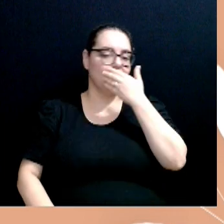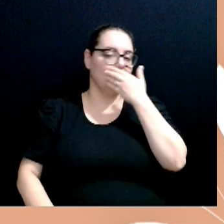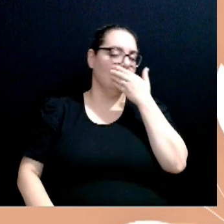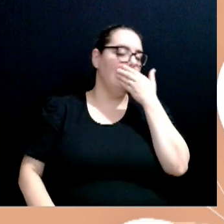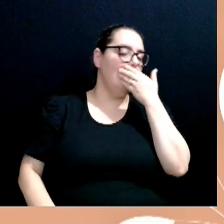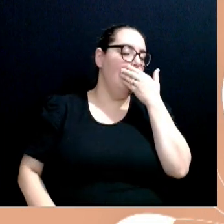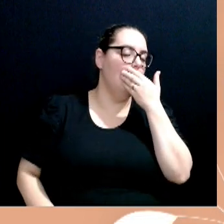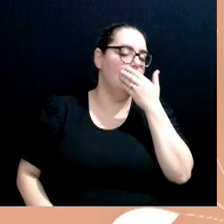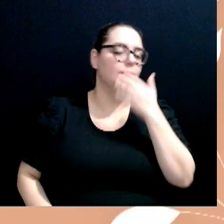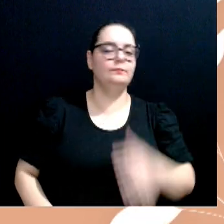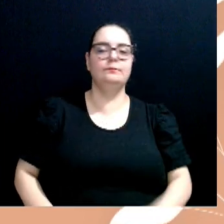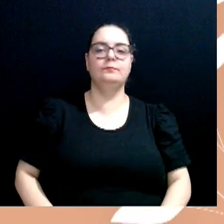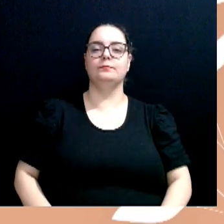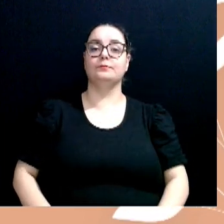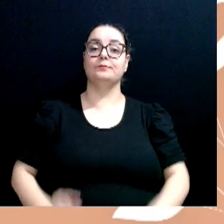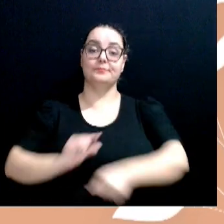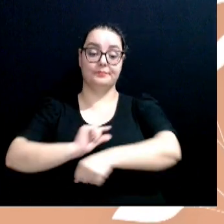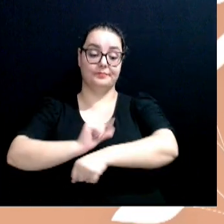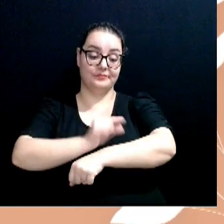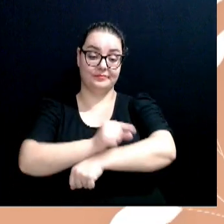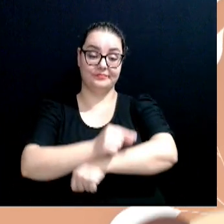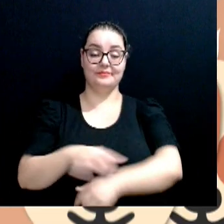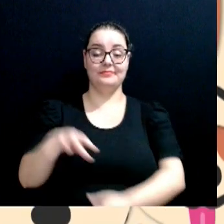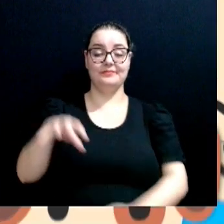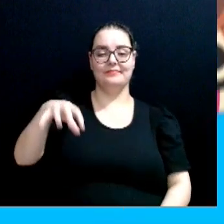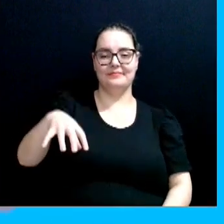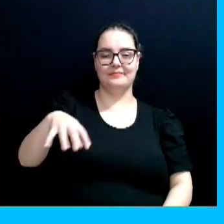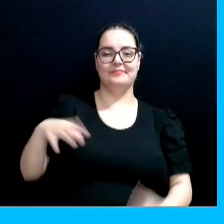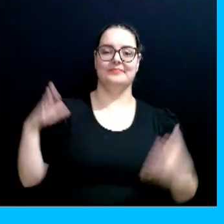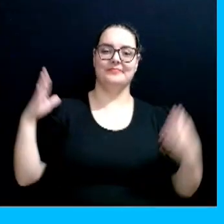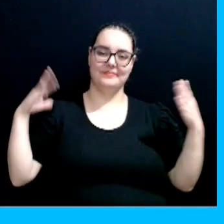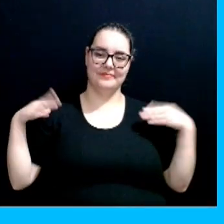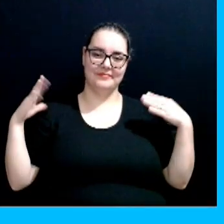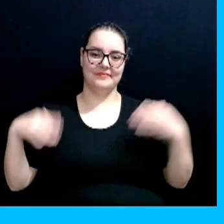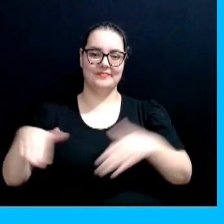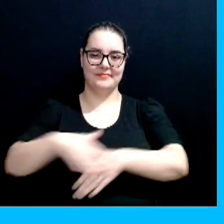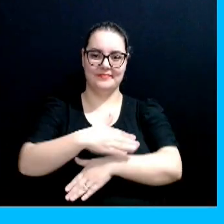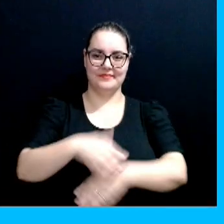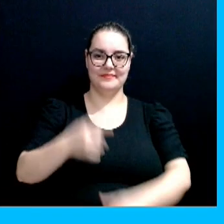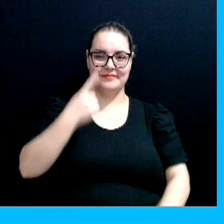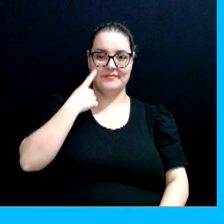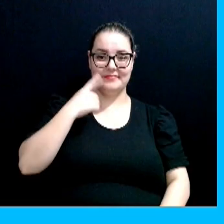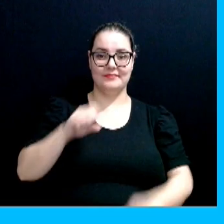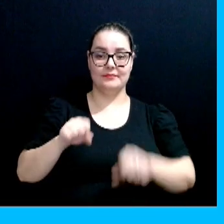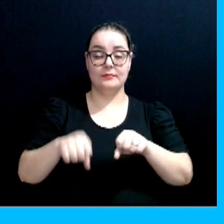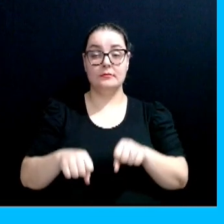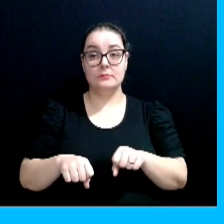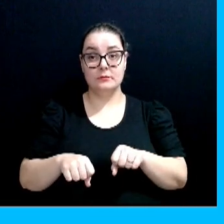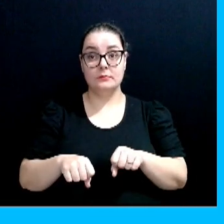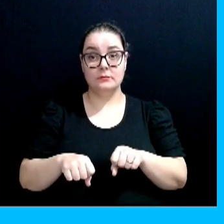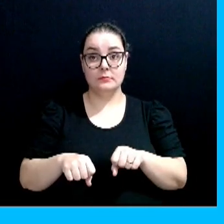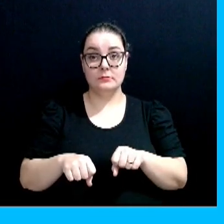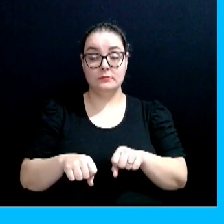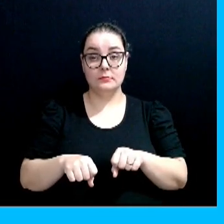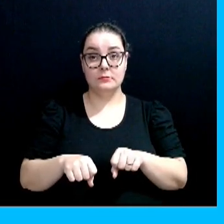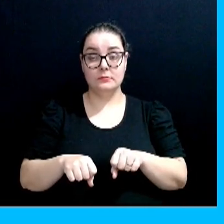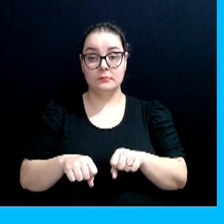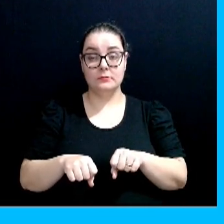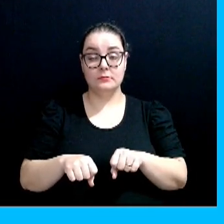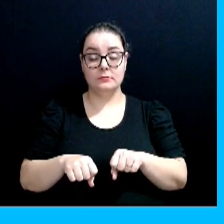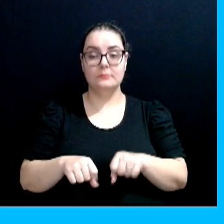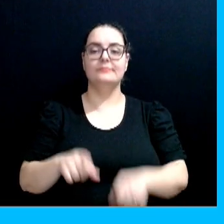dos peludinhos da ONG Anjos de Rua. Por trás dessa aparência forte, existe uma